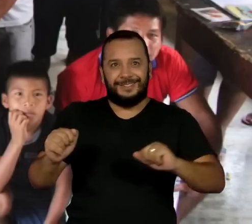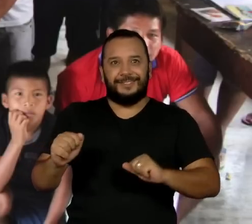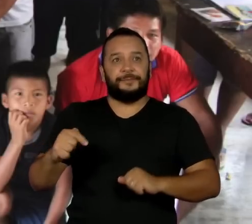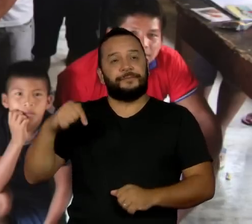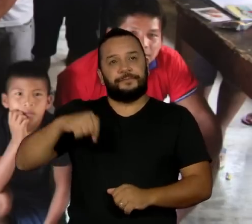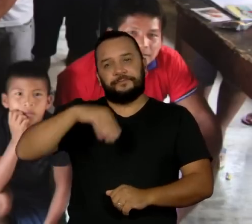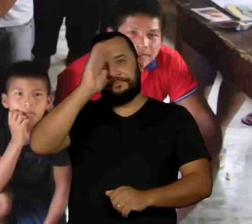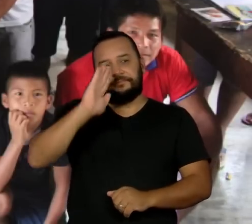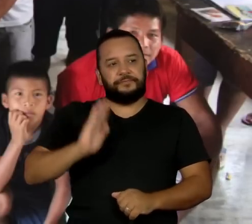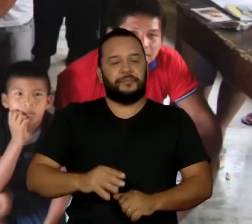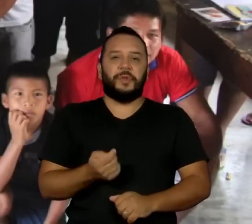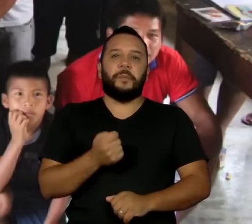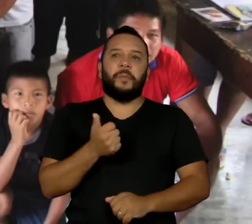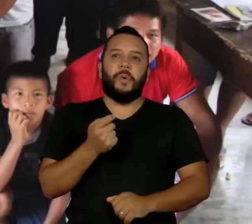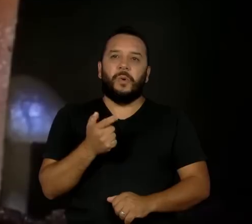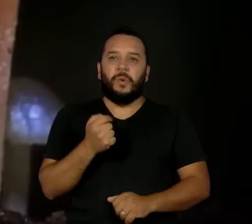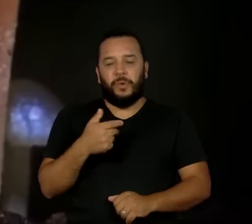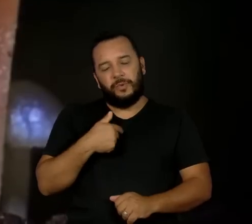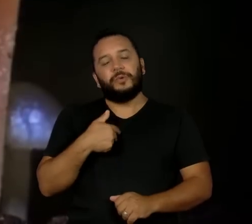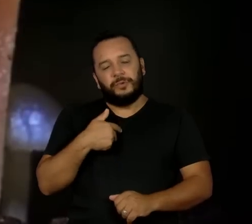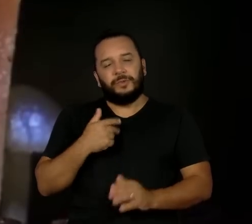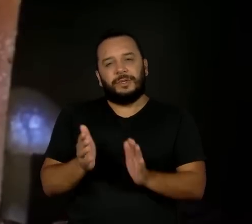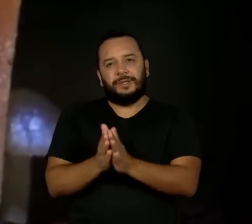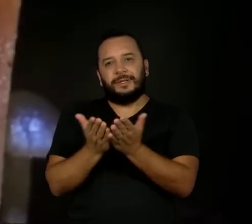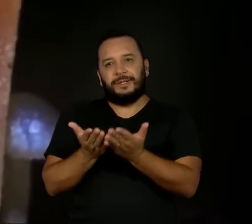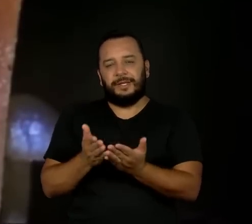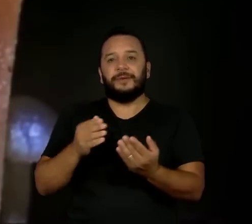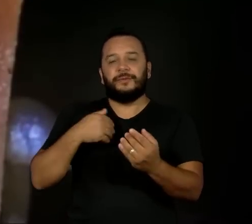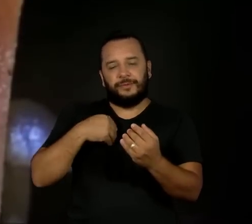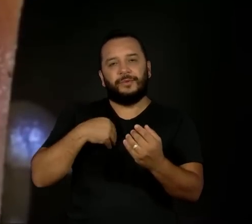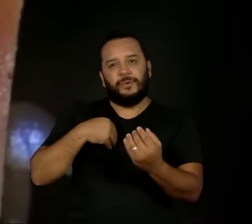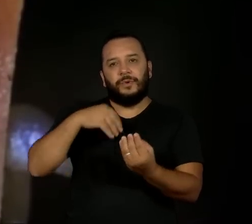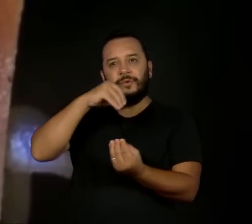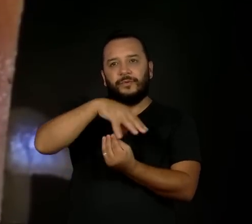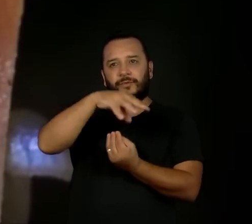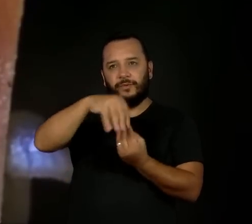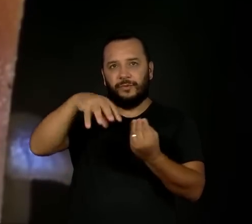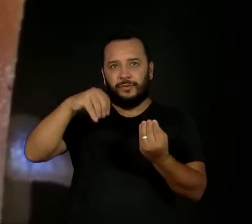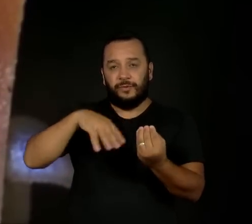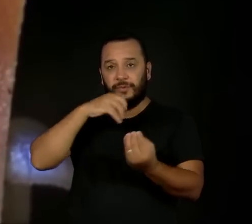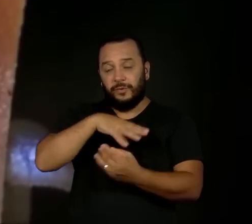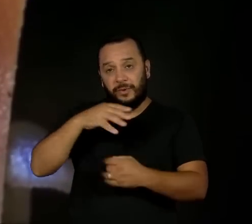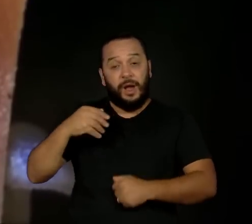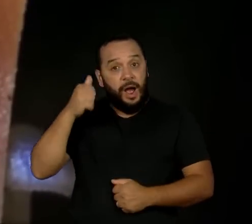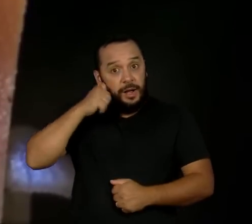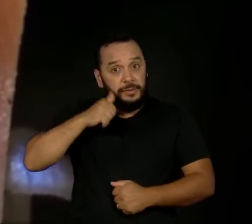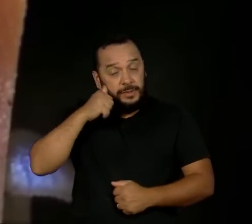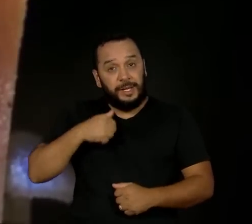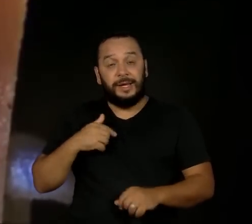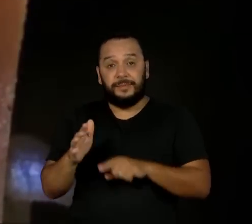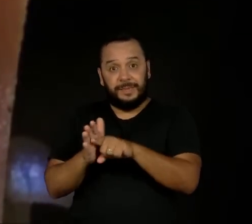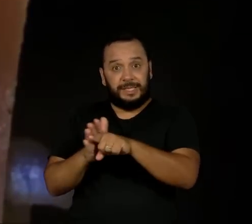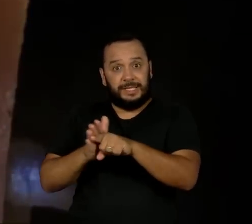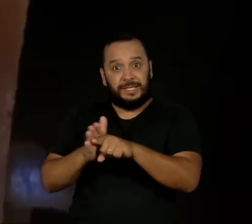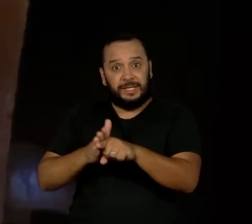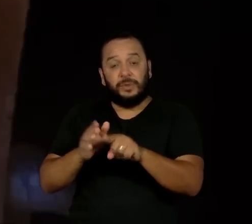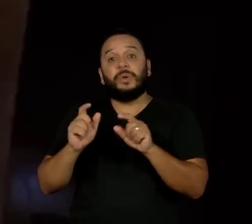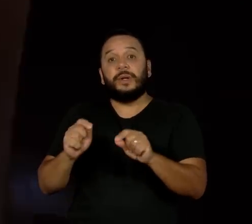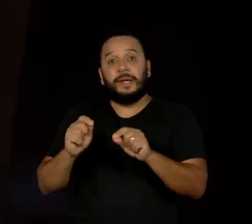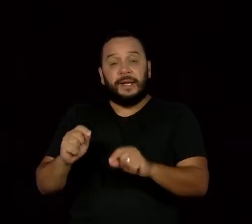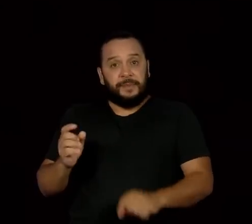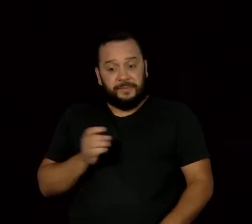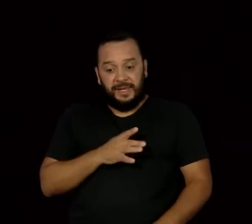há poucos livros sobre fungos. Para vê-los brilhar, a pesquisadora teve que superar o próprio medo.